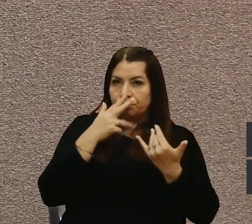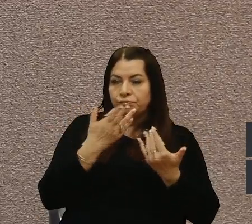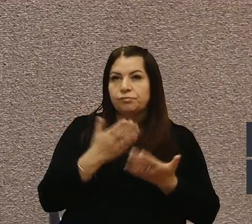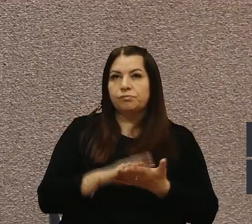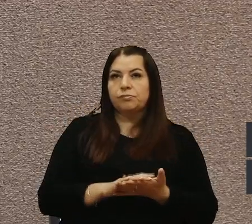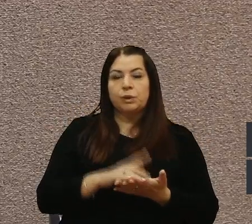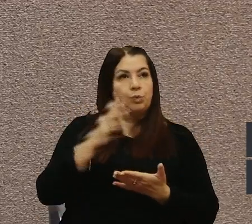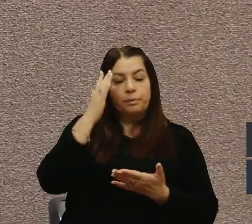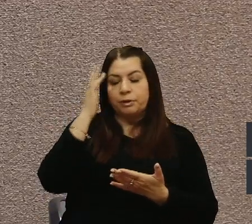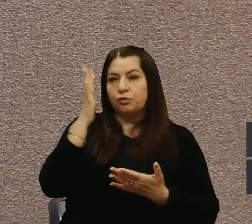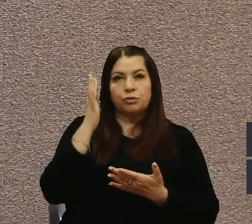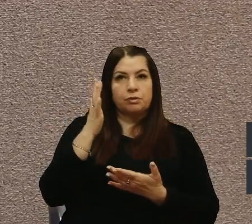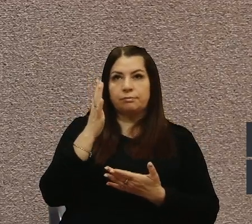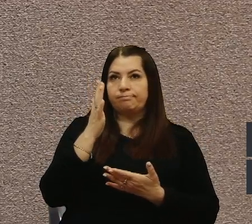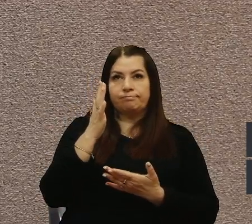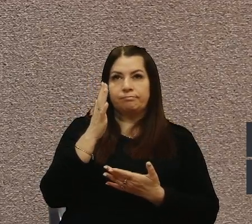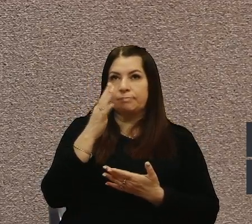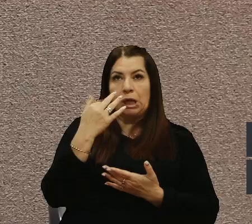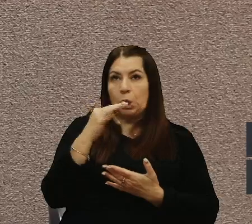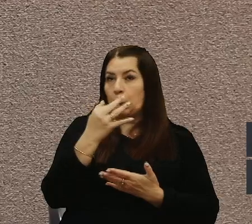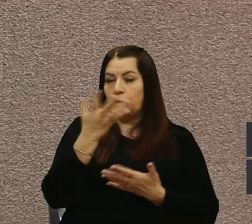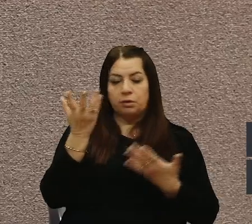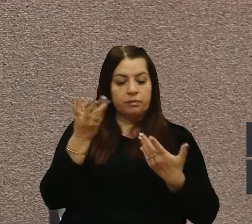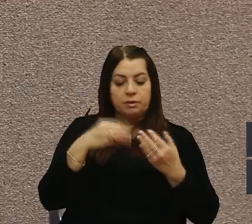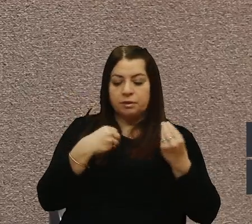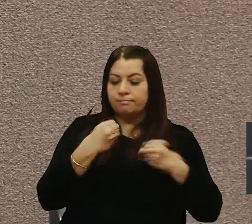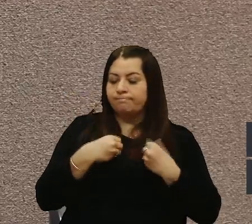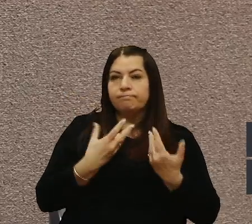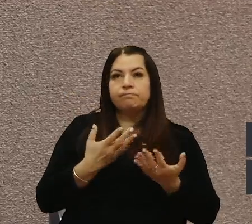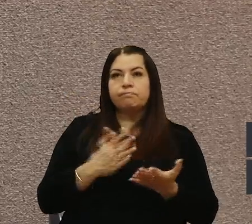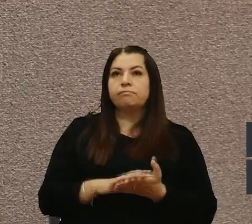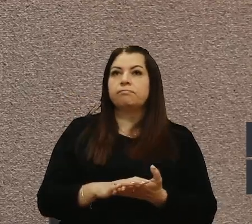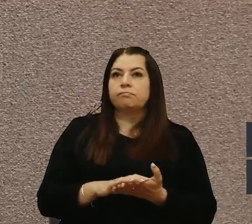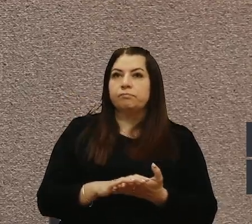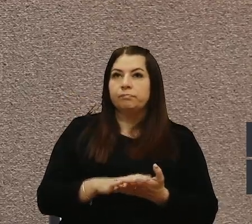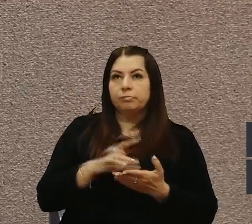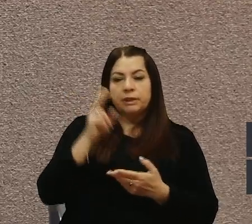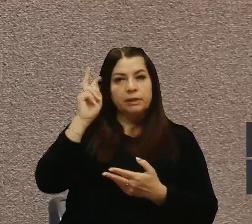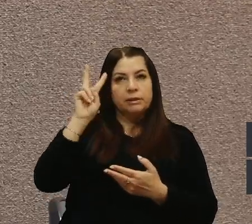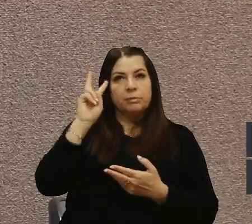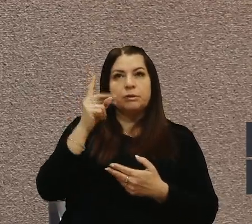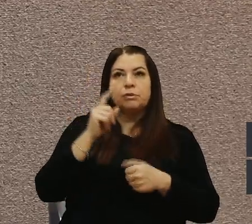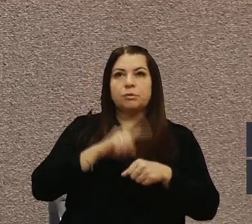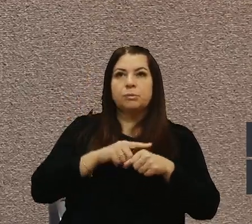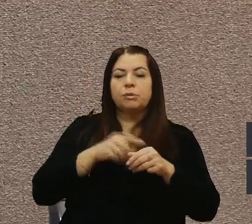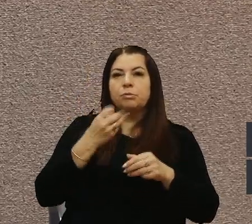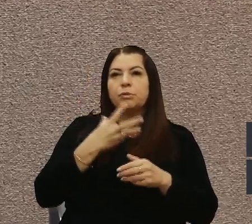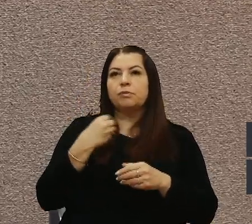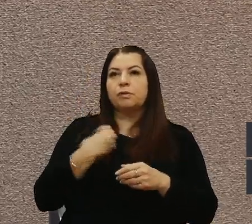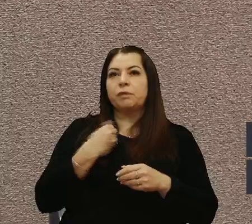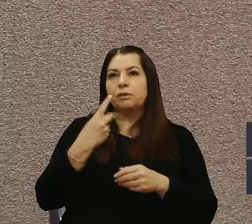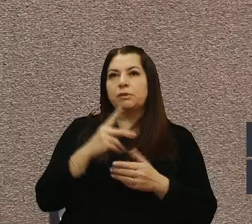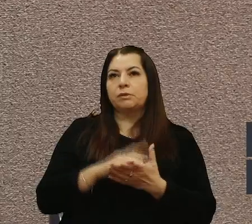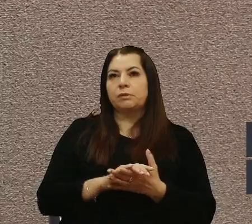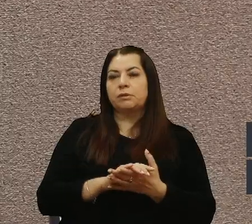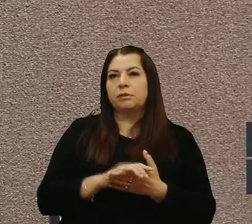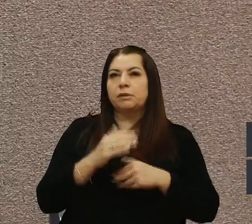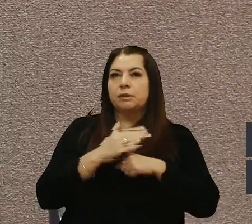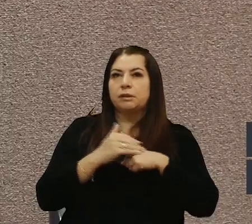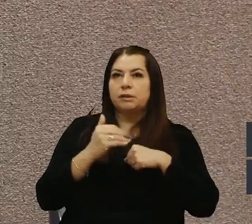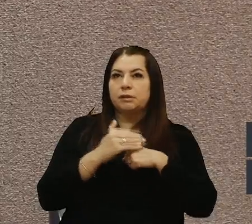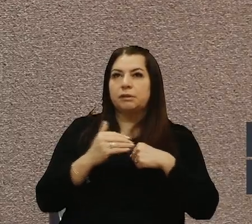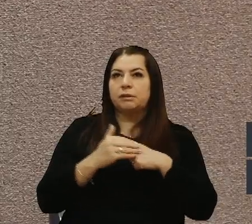Eu nem imagino a dor que vocês devem estar sentindo, mas tentem se lembrar dos momentos bons vividos com a sua querida